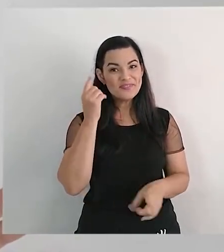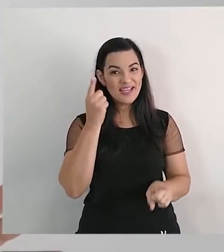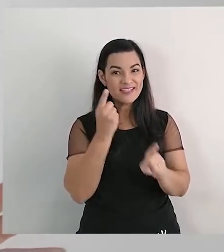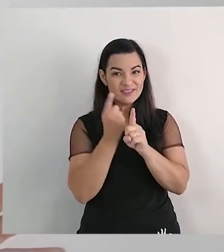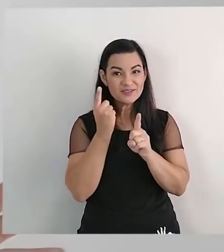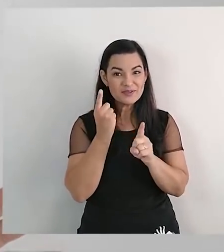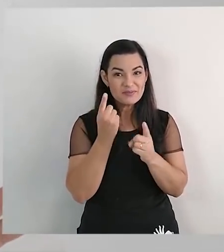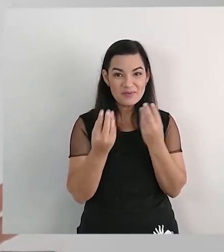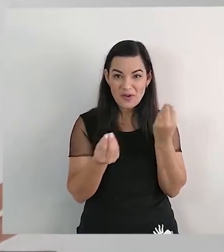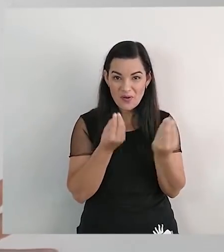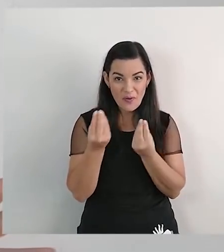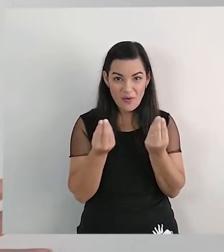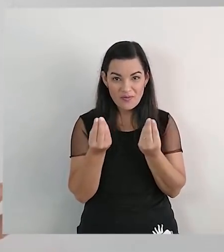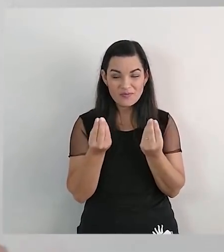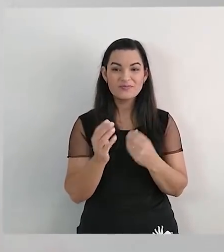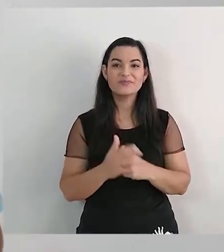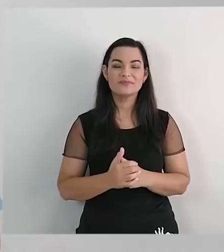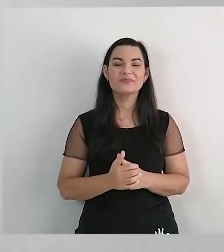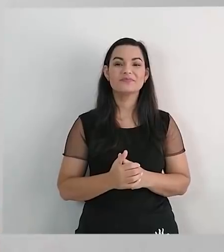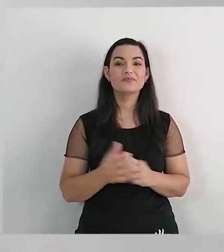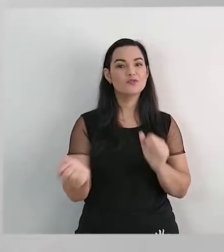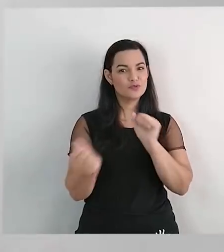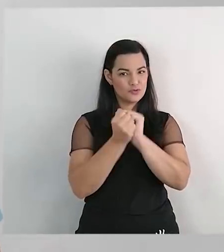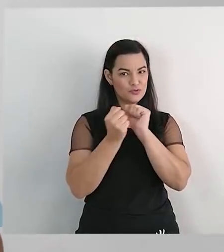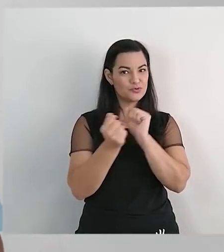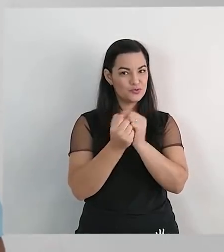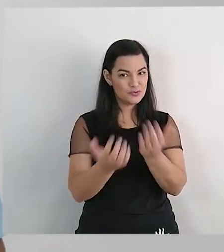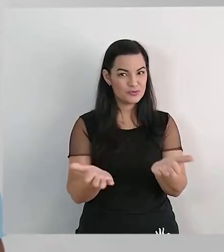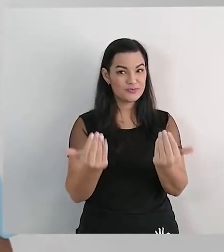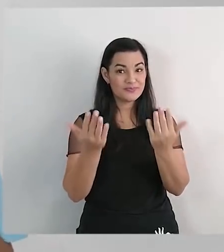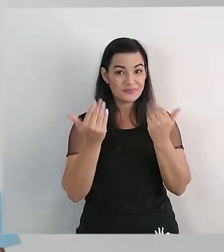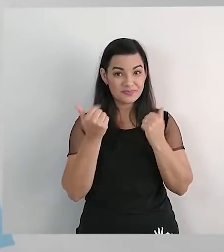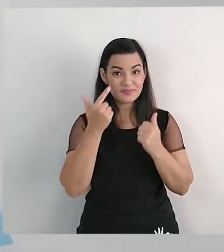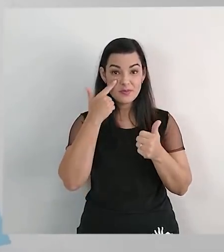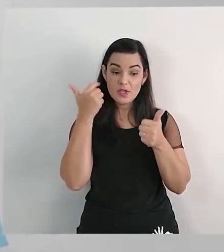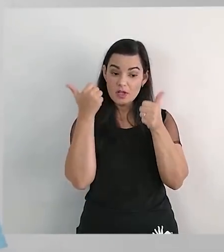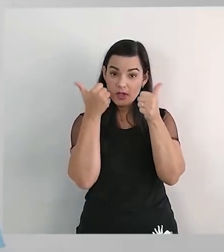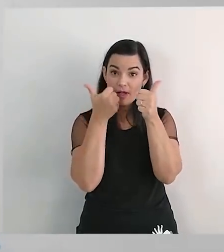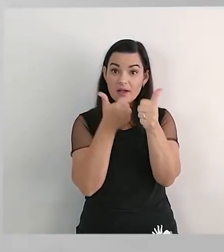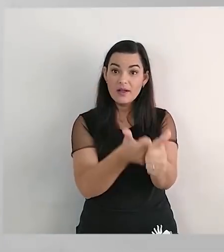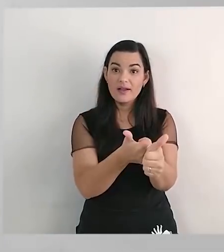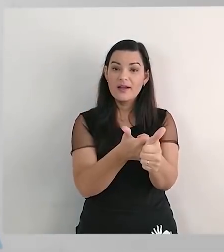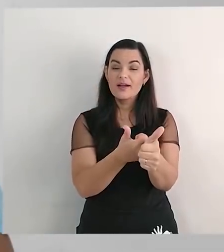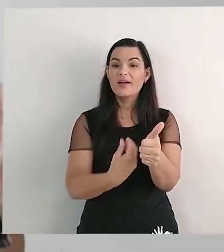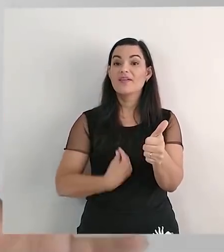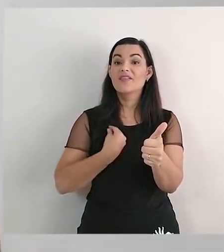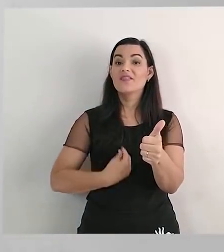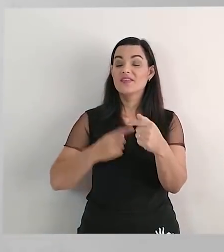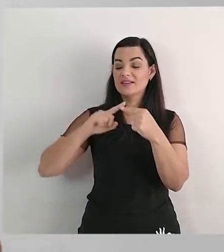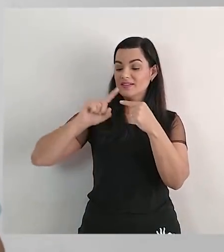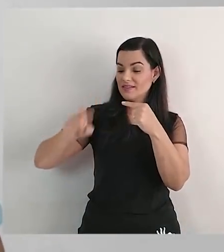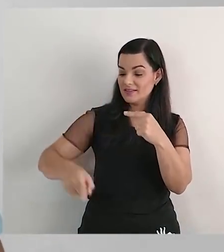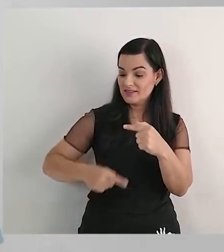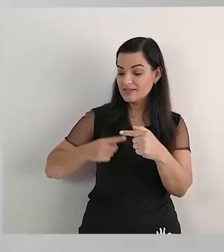essa sequência juntinhos? Então acompanhem comigo o ciclo de vida,